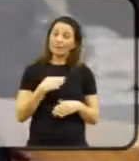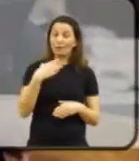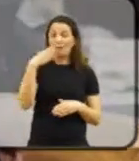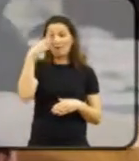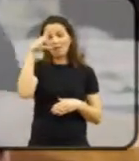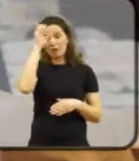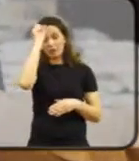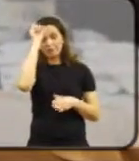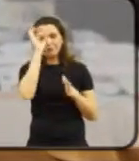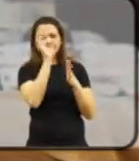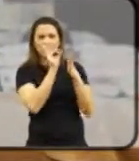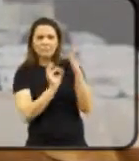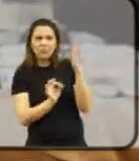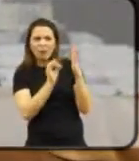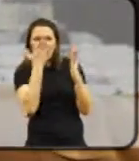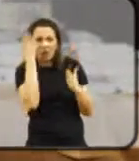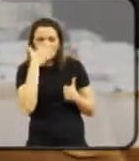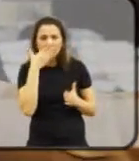zíper invisível,